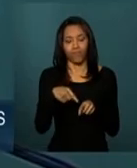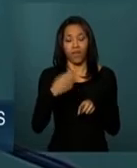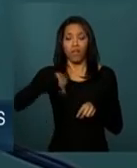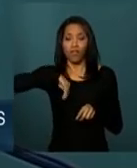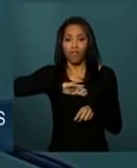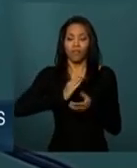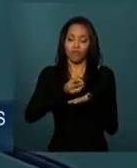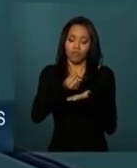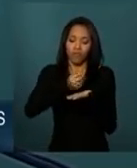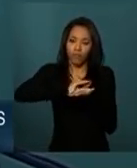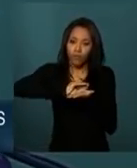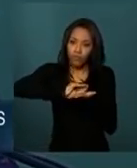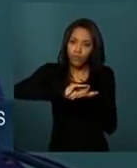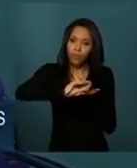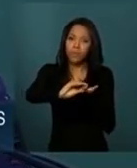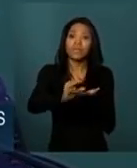aqui